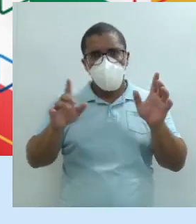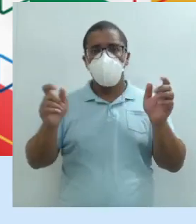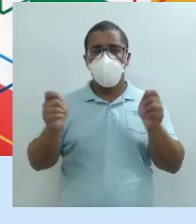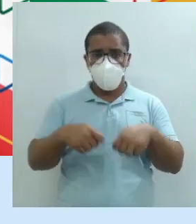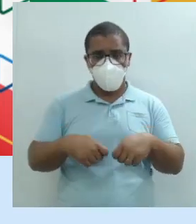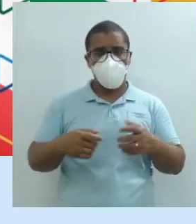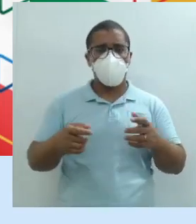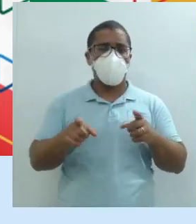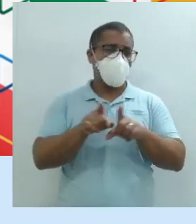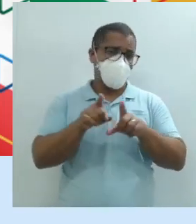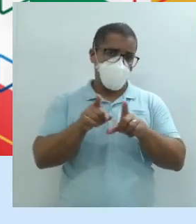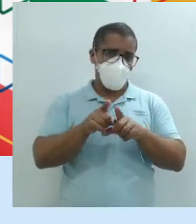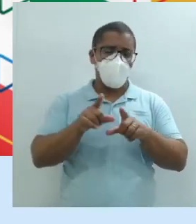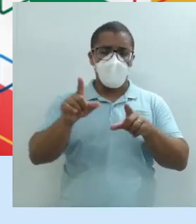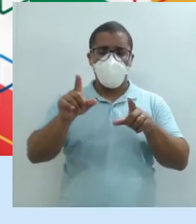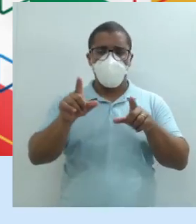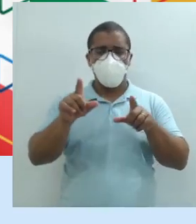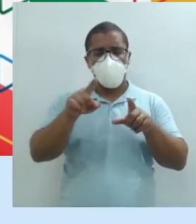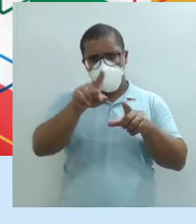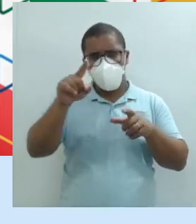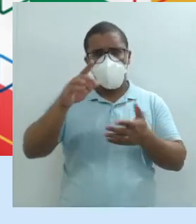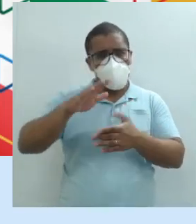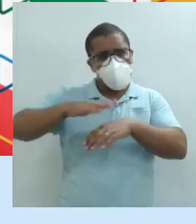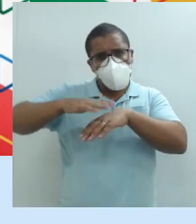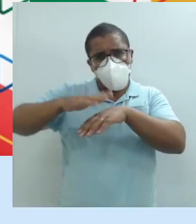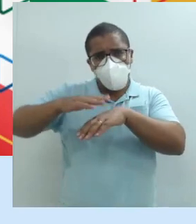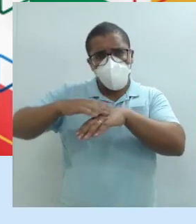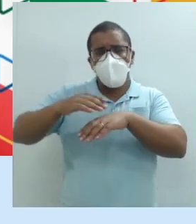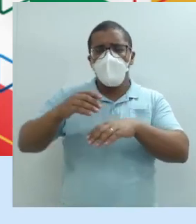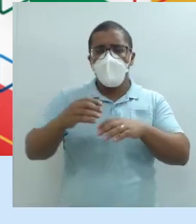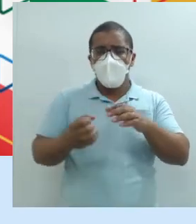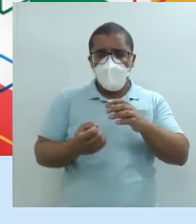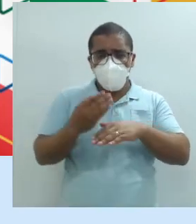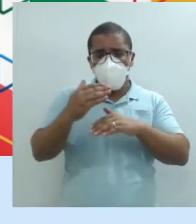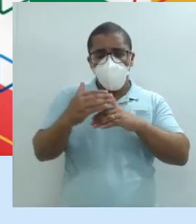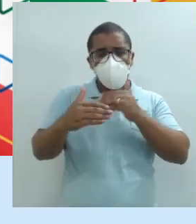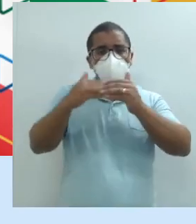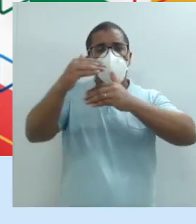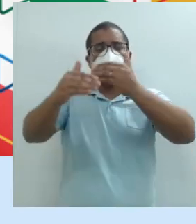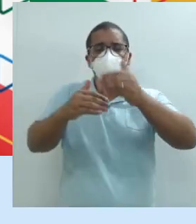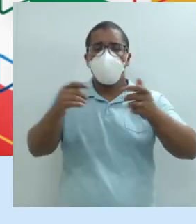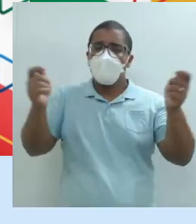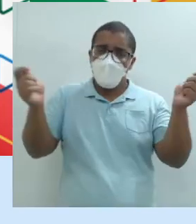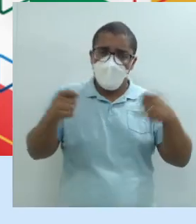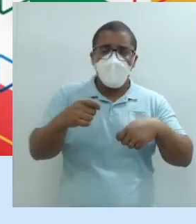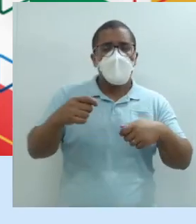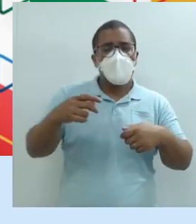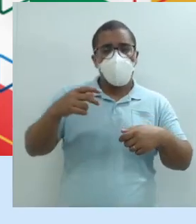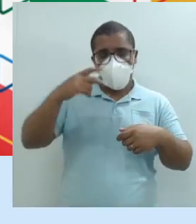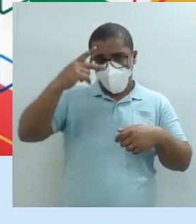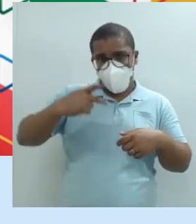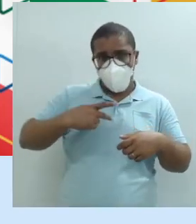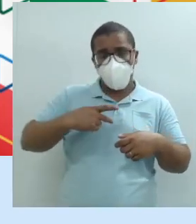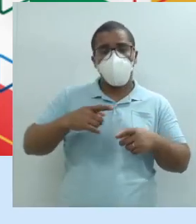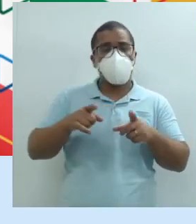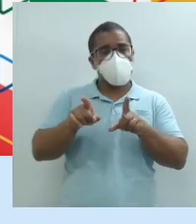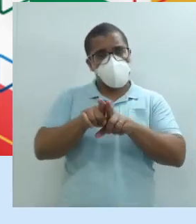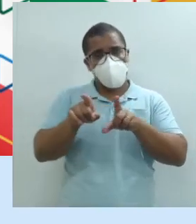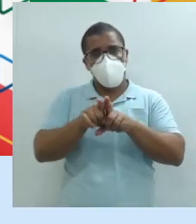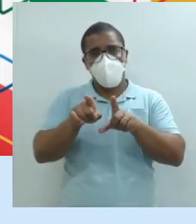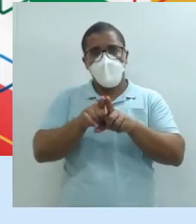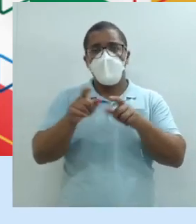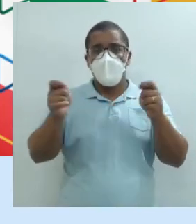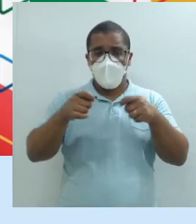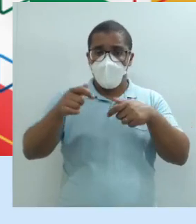democrático, enfim, se desenvolver, né, de uma maneira mais pessoal ali, né, para poder